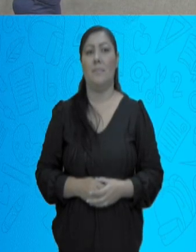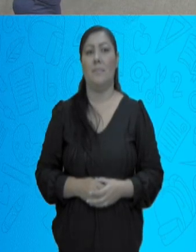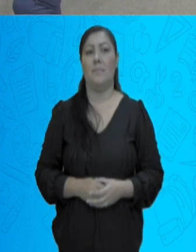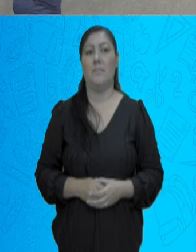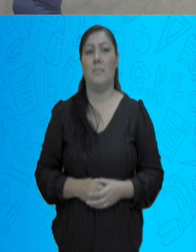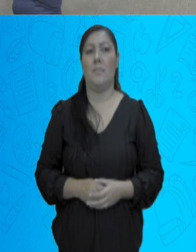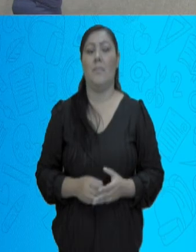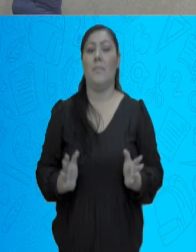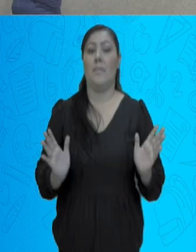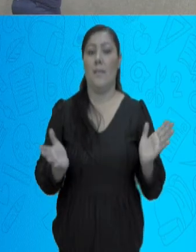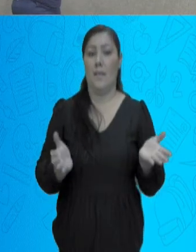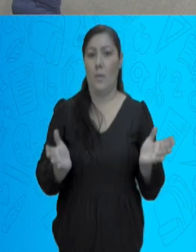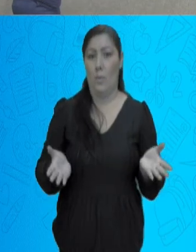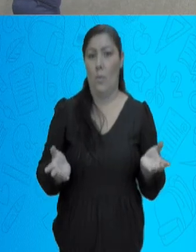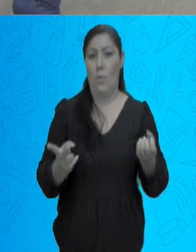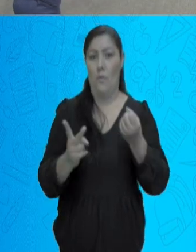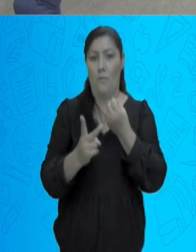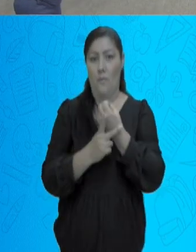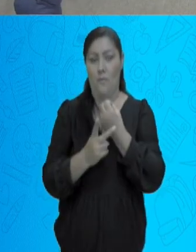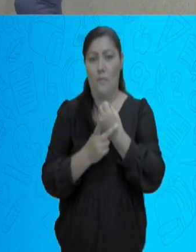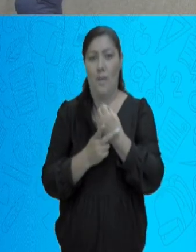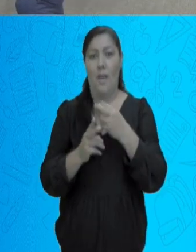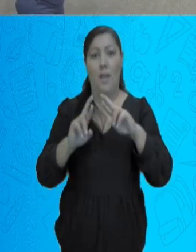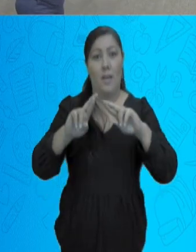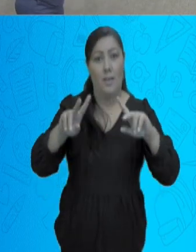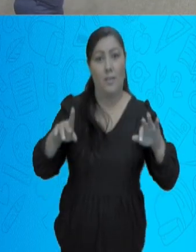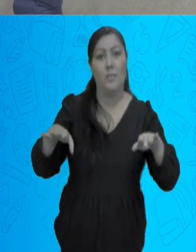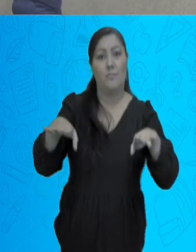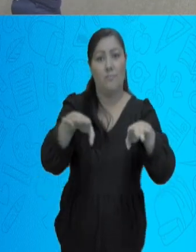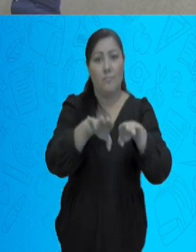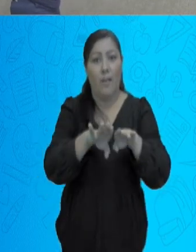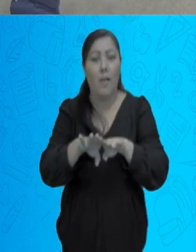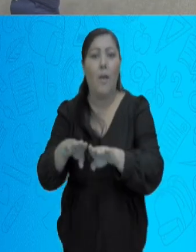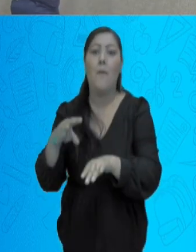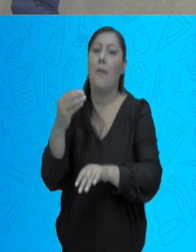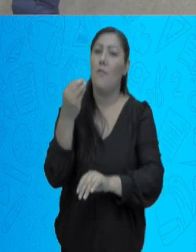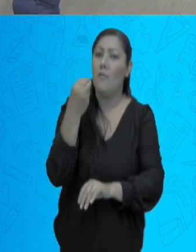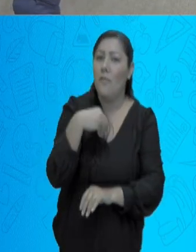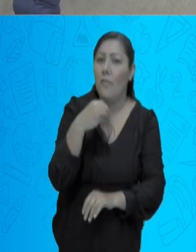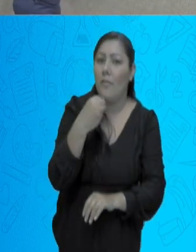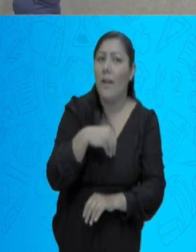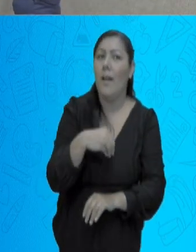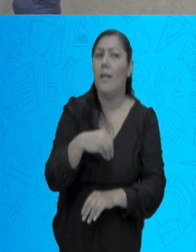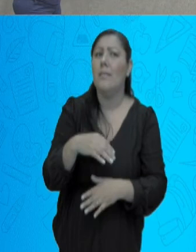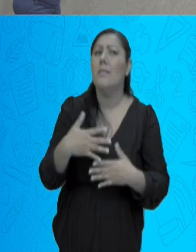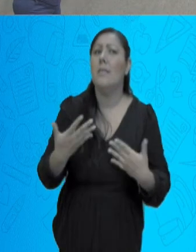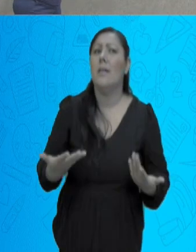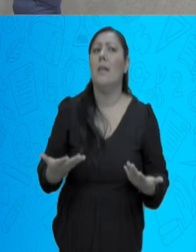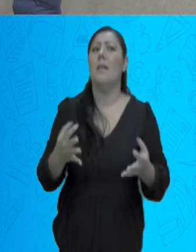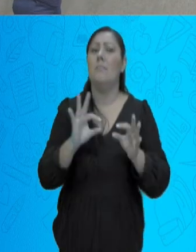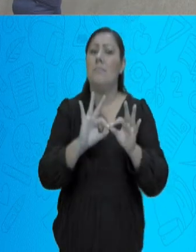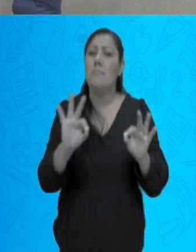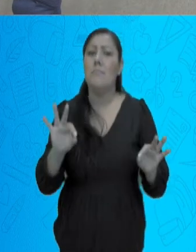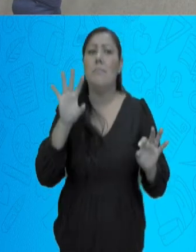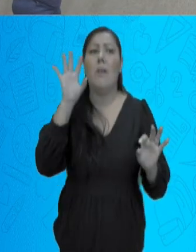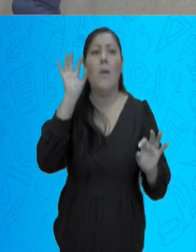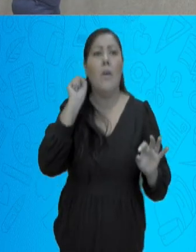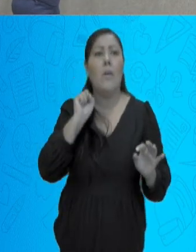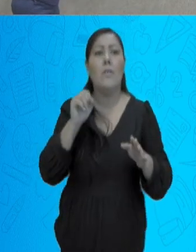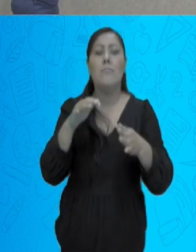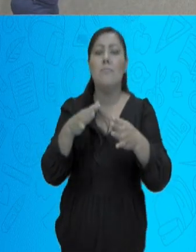E vamos falar um pouquinho agora sobre os verbos irregulares fracos, né? Quais são eles, então? Medir, ouvir,